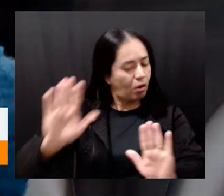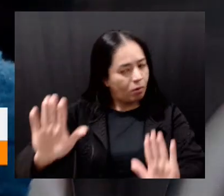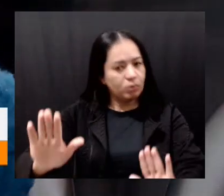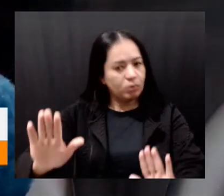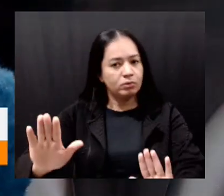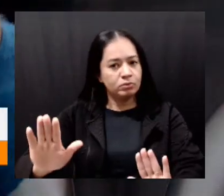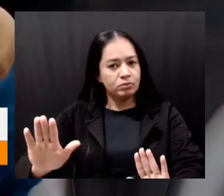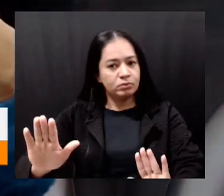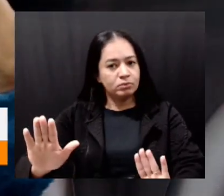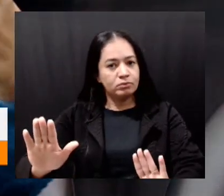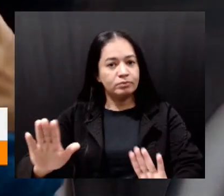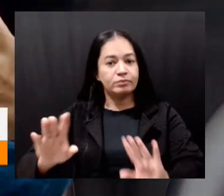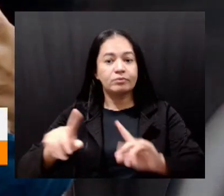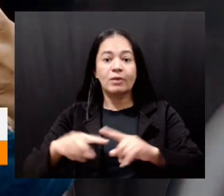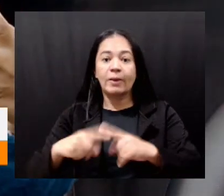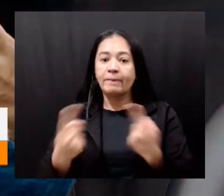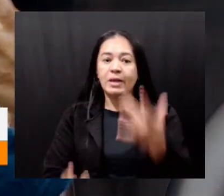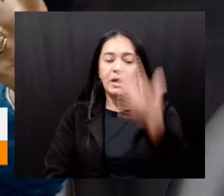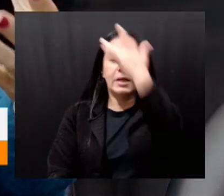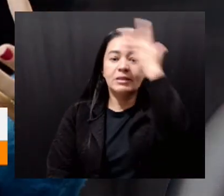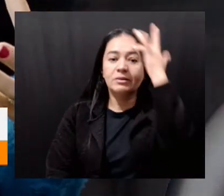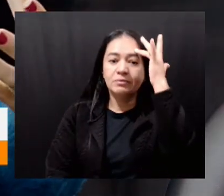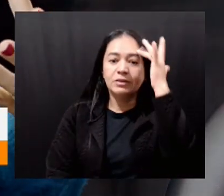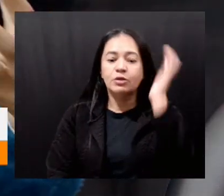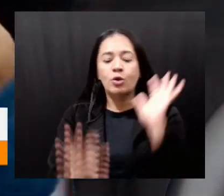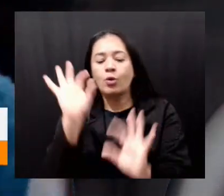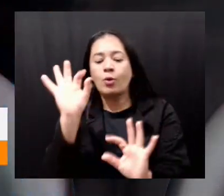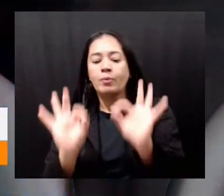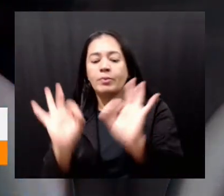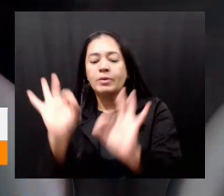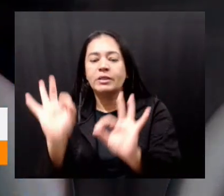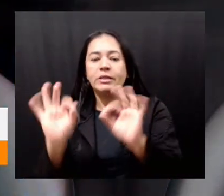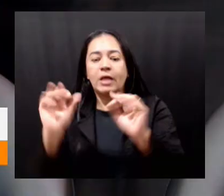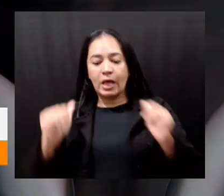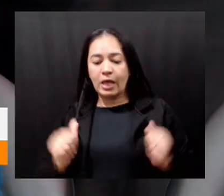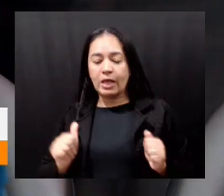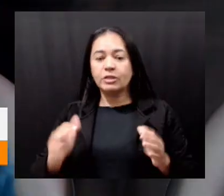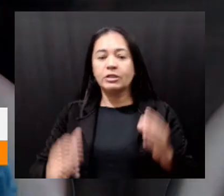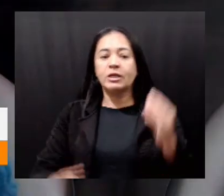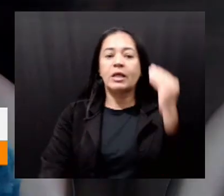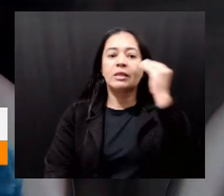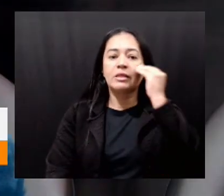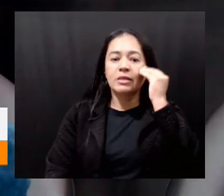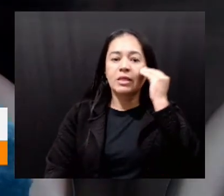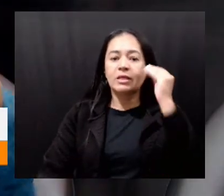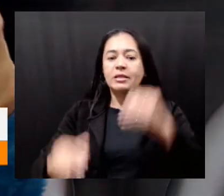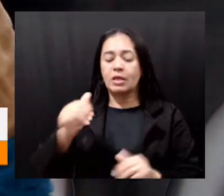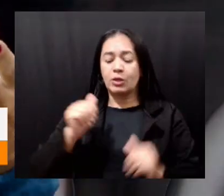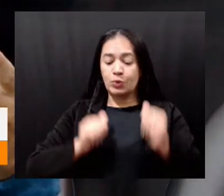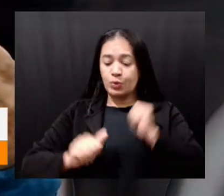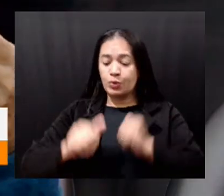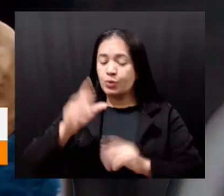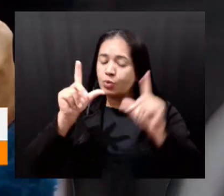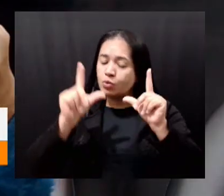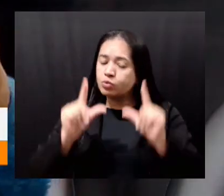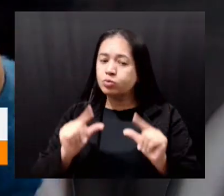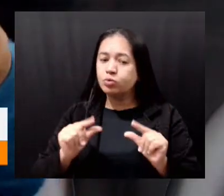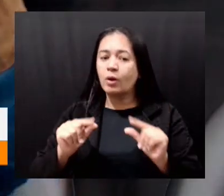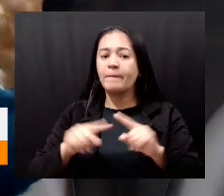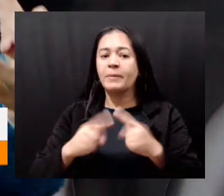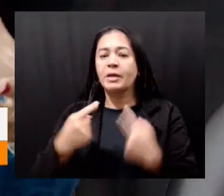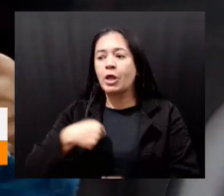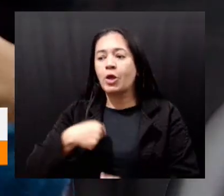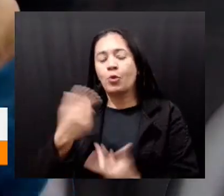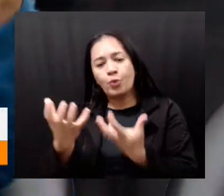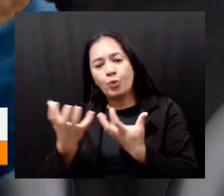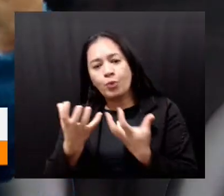as pessoas fazem um plano de ação para tentar amenizar essa ansiedade com uma ação que eu quero fazer